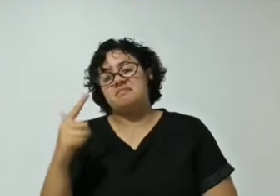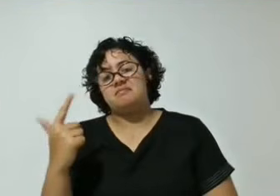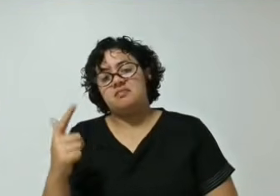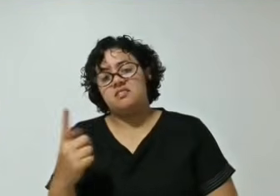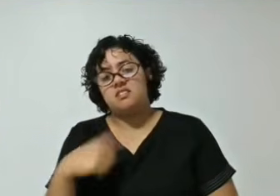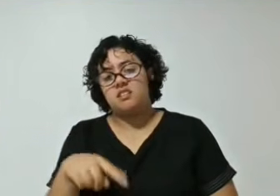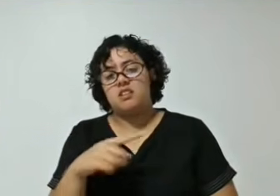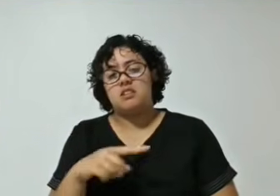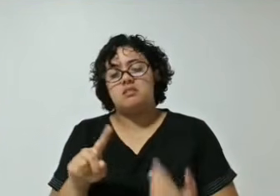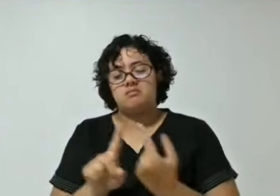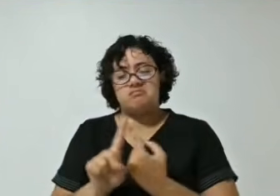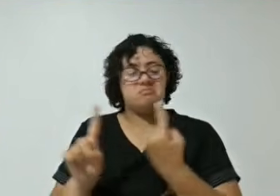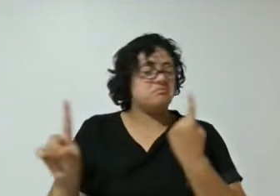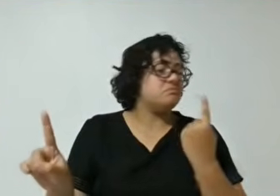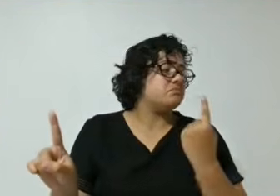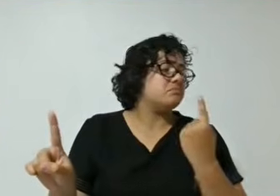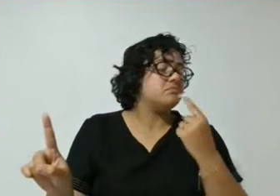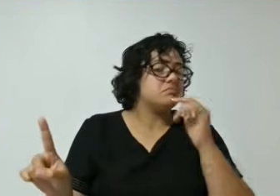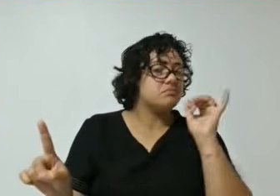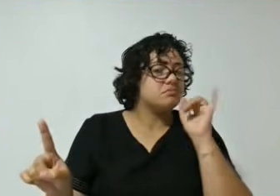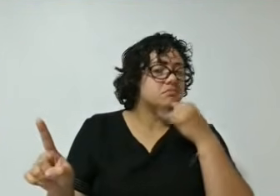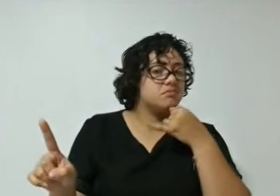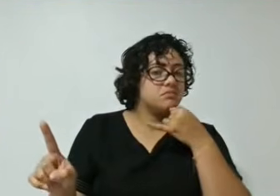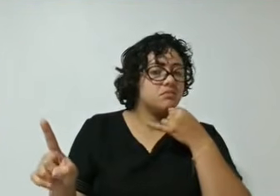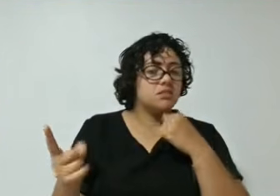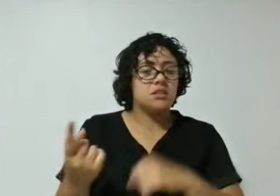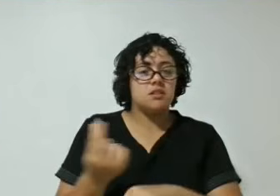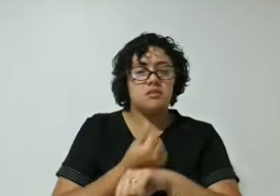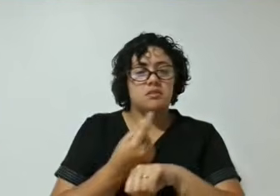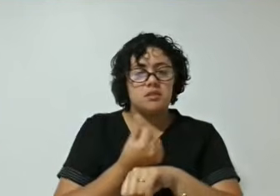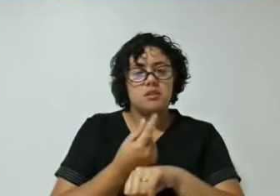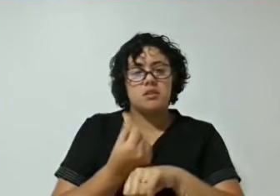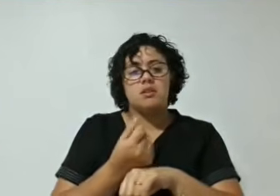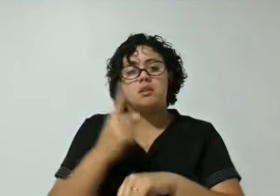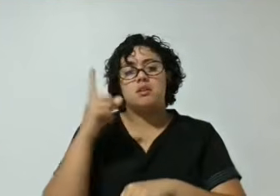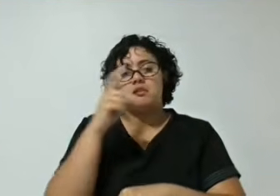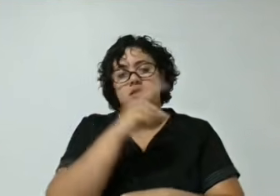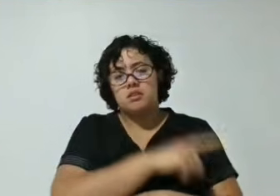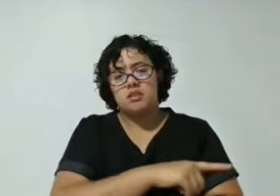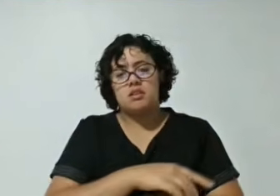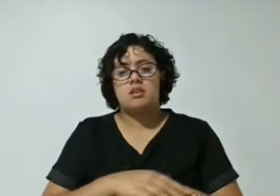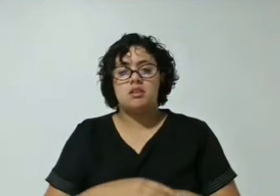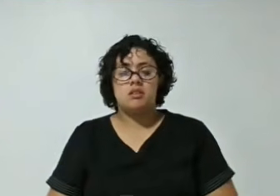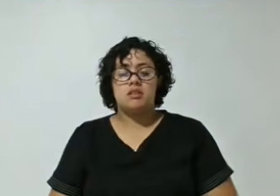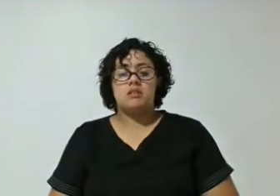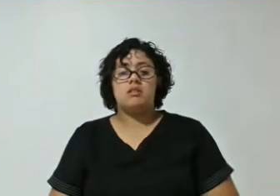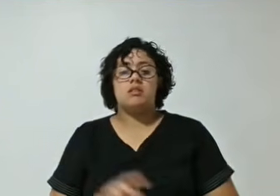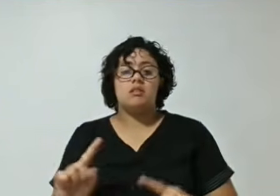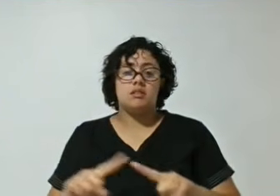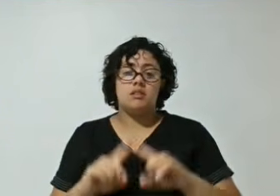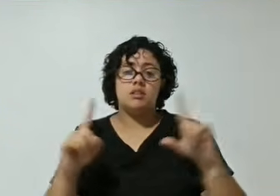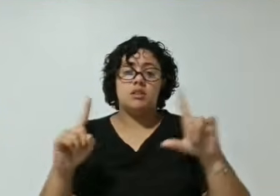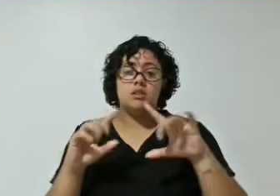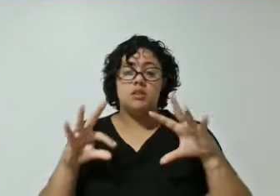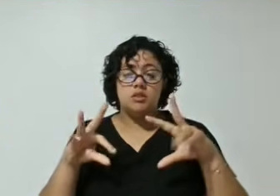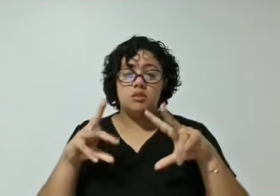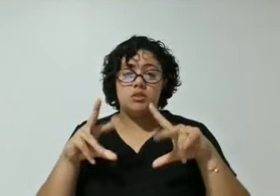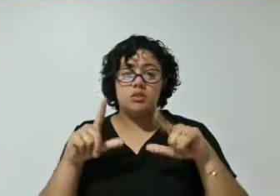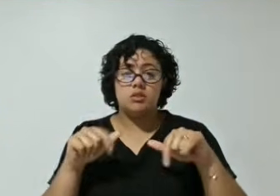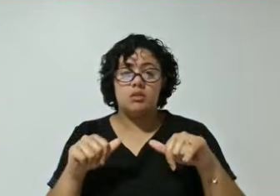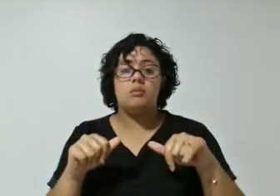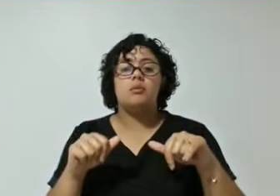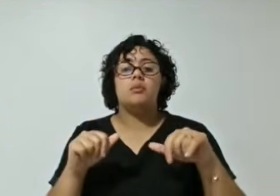dos outros, a gente viveu com dificuldade financeira, a gente viveu com dificuldade de acesso à comida, mas estava todo mundo ouvindo